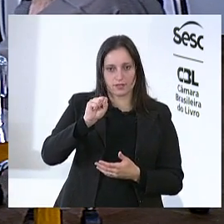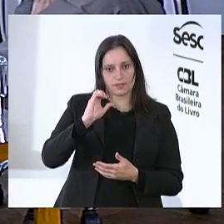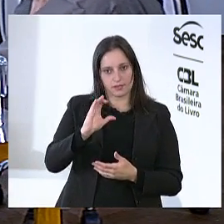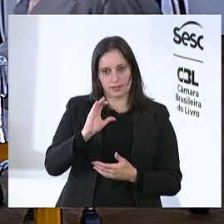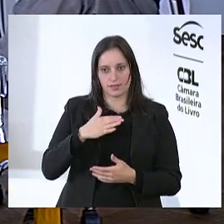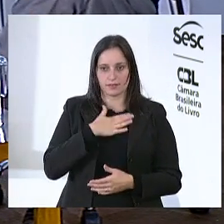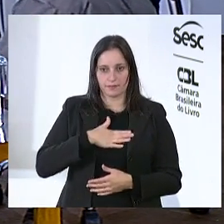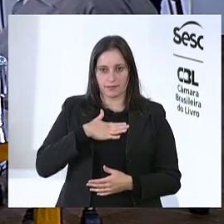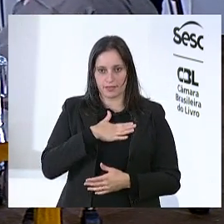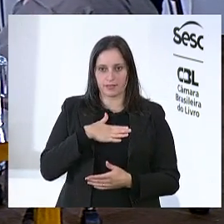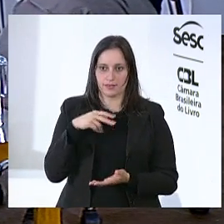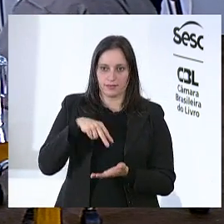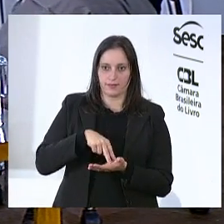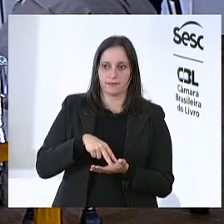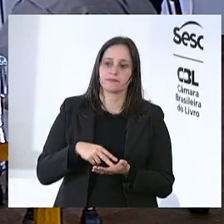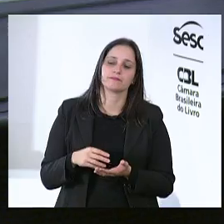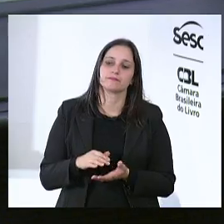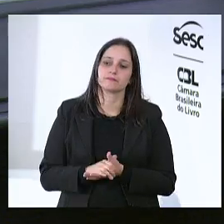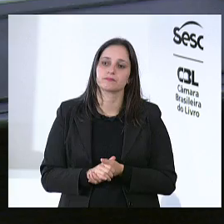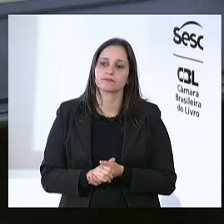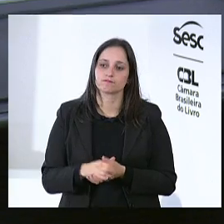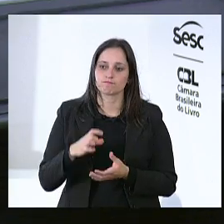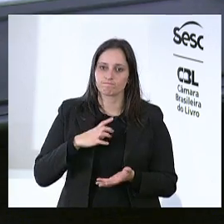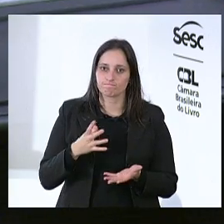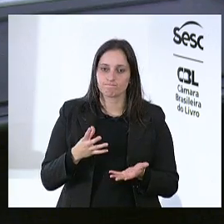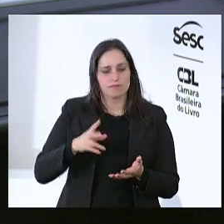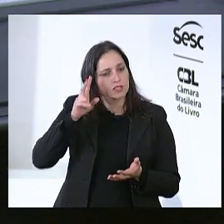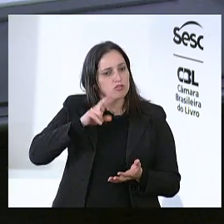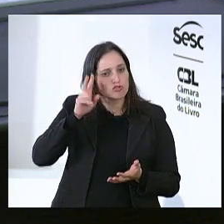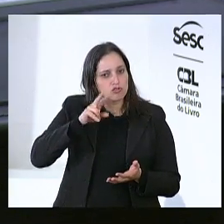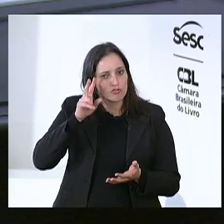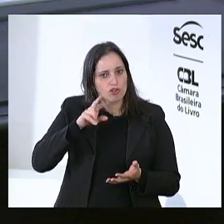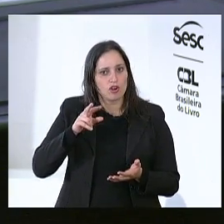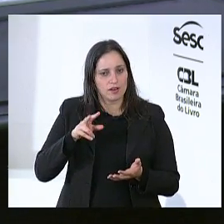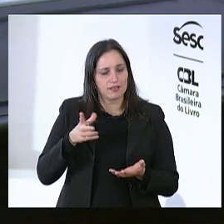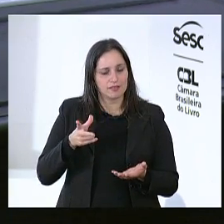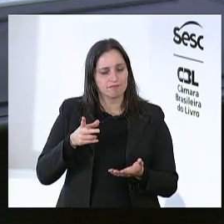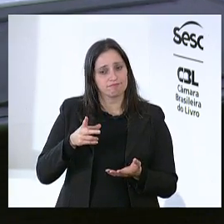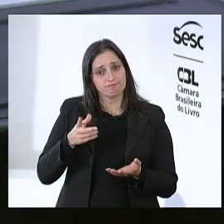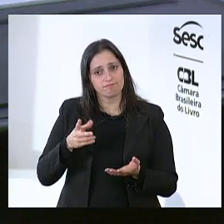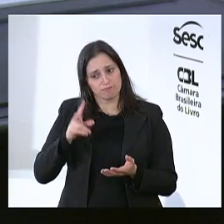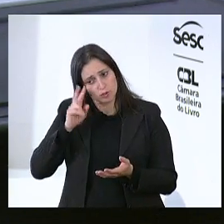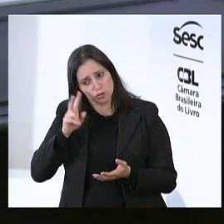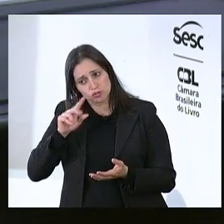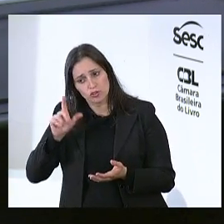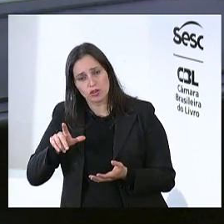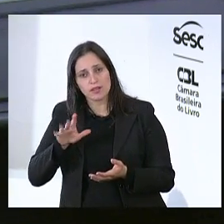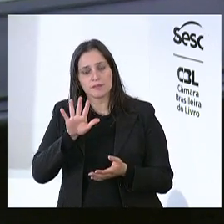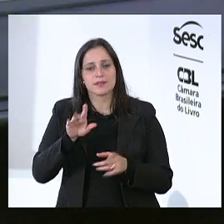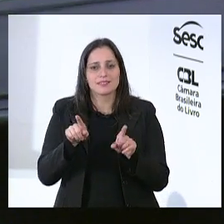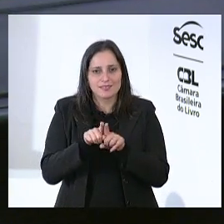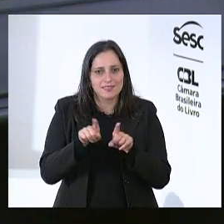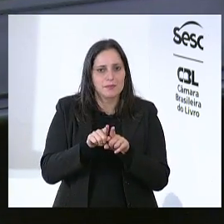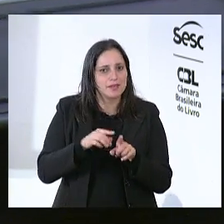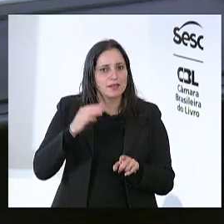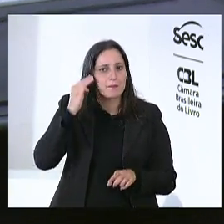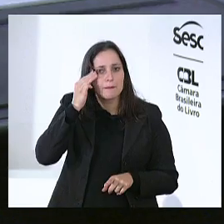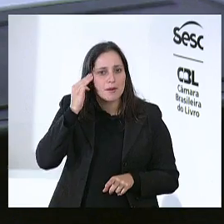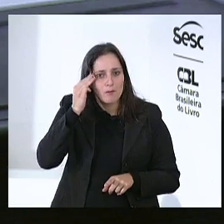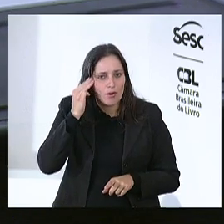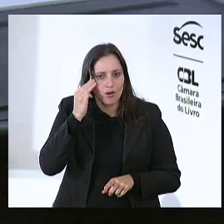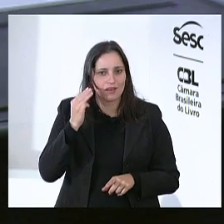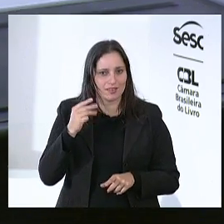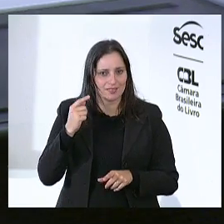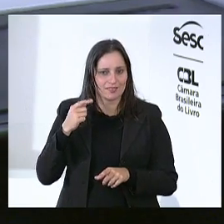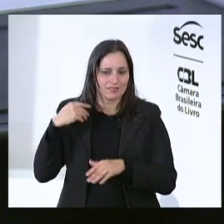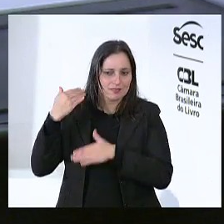E, bom, a história é história, mas também é memória, né? A memória também é construída ao longo da